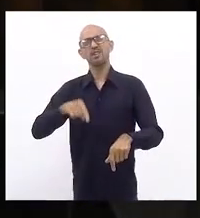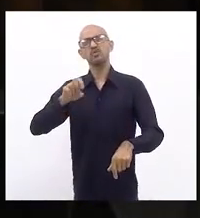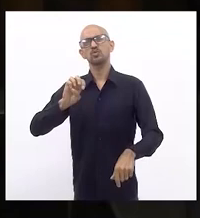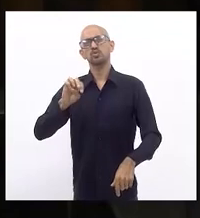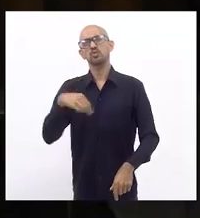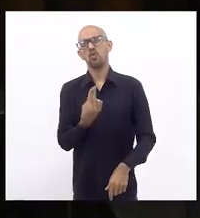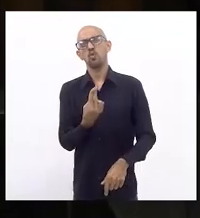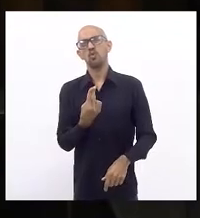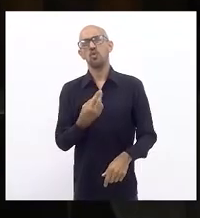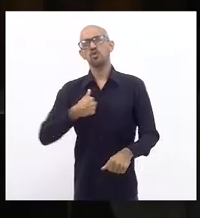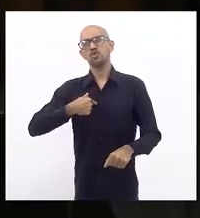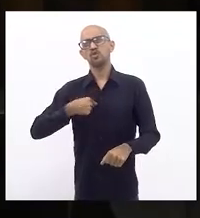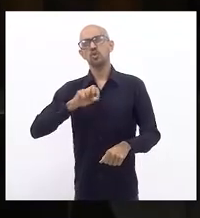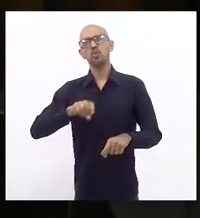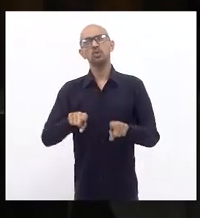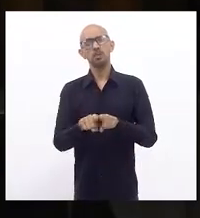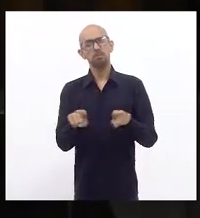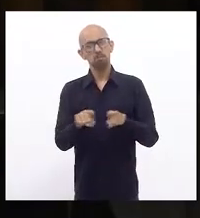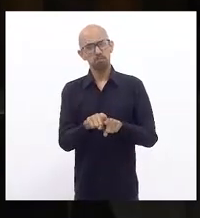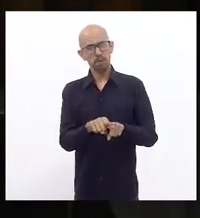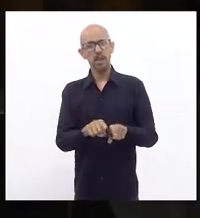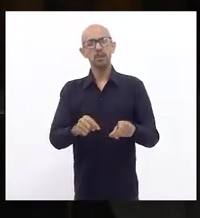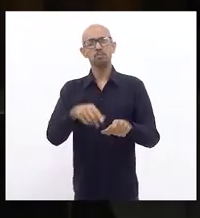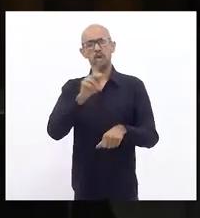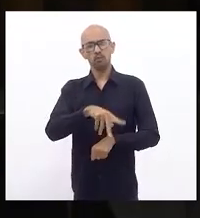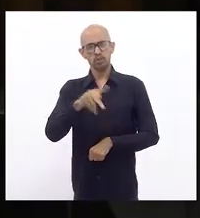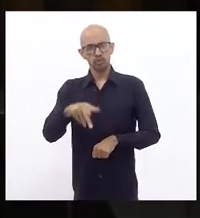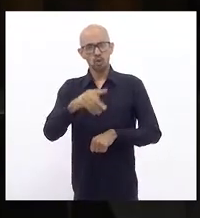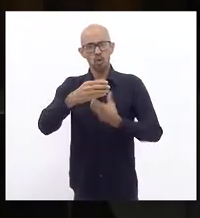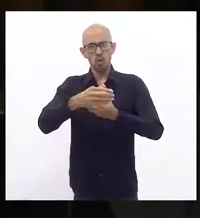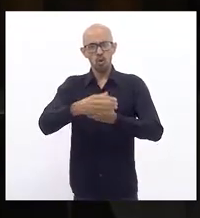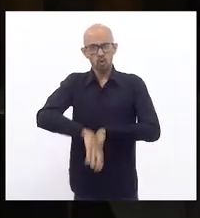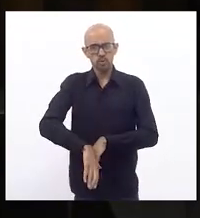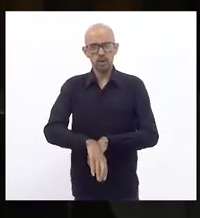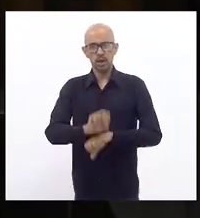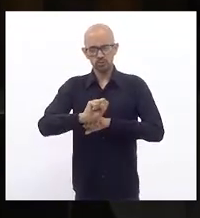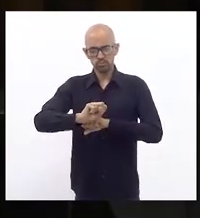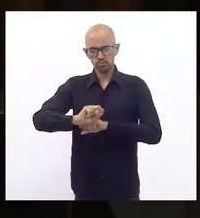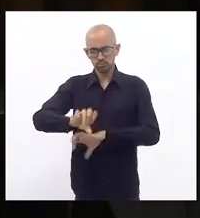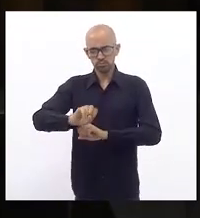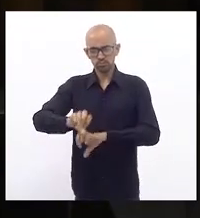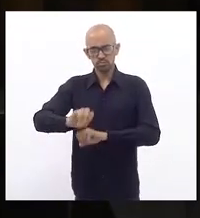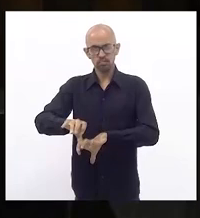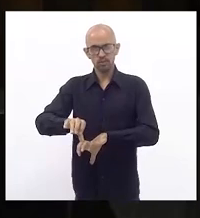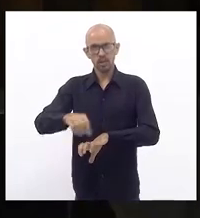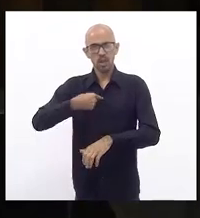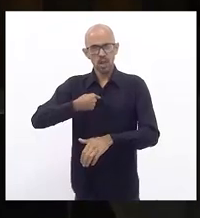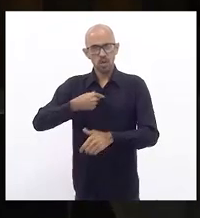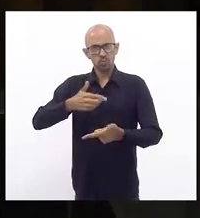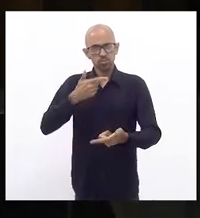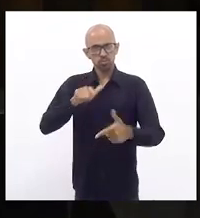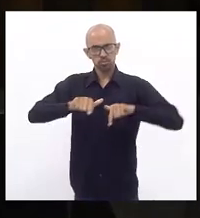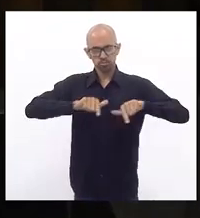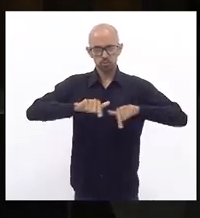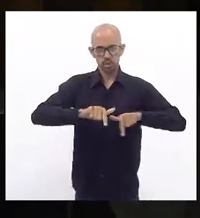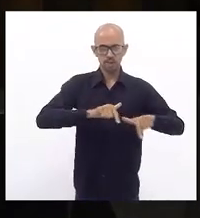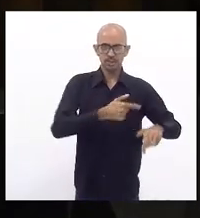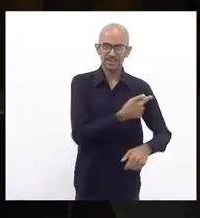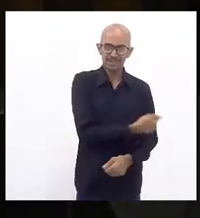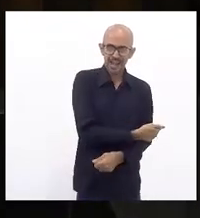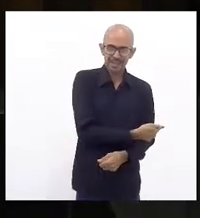estadual. Também concursado, professor, dei muita aula, ralei muito de 7 da manhã de